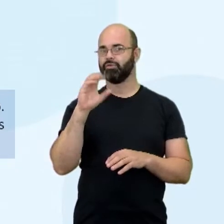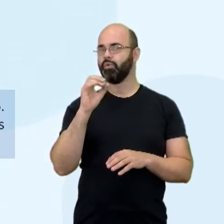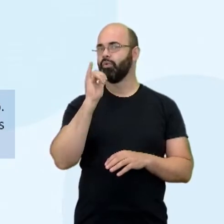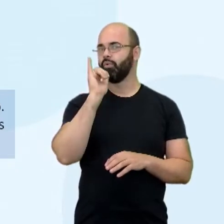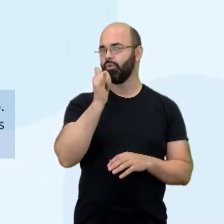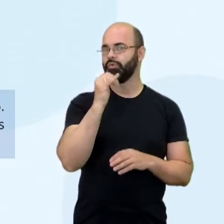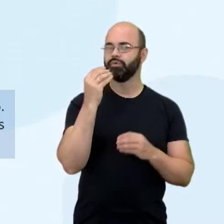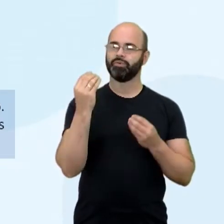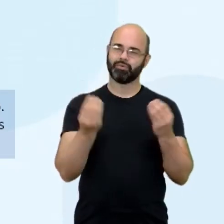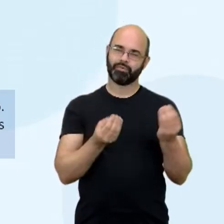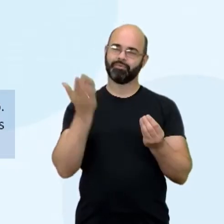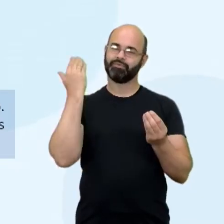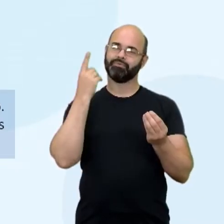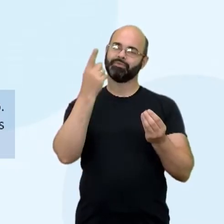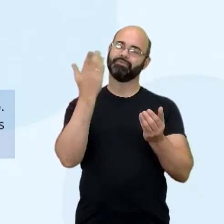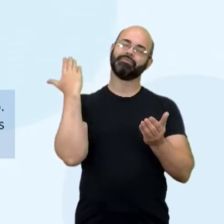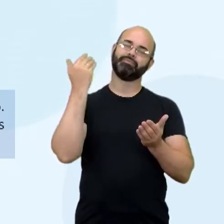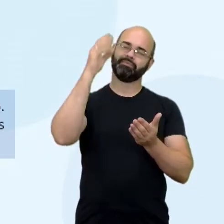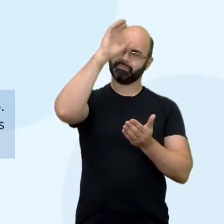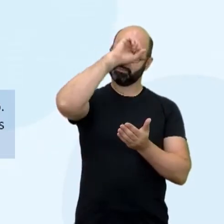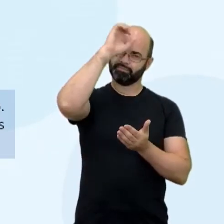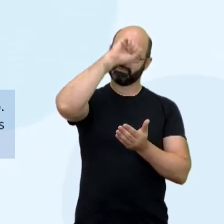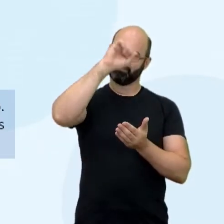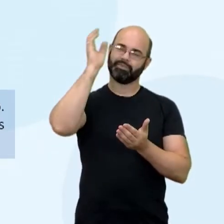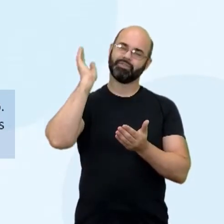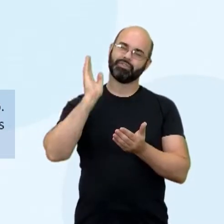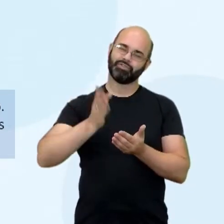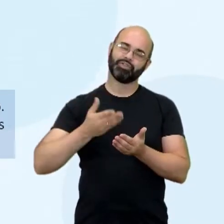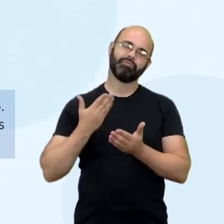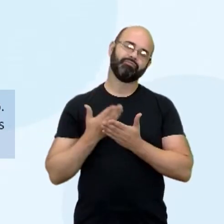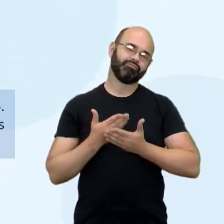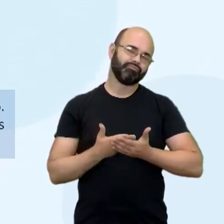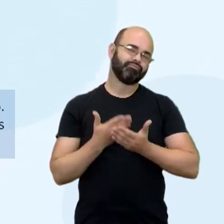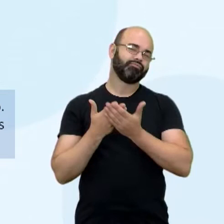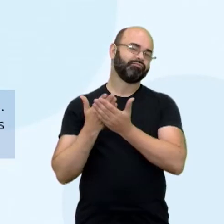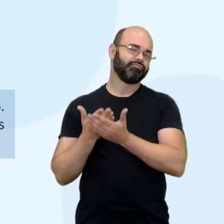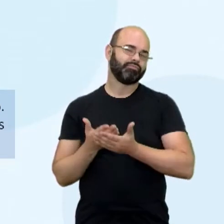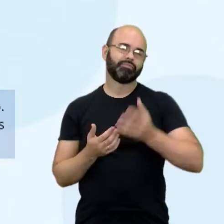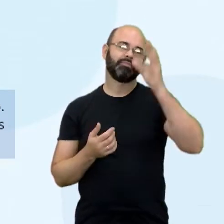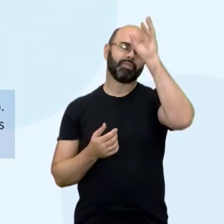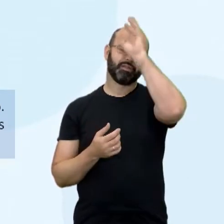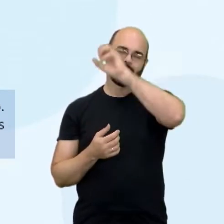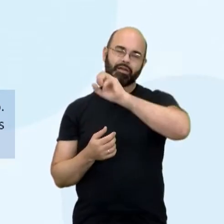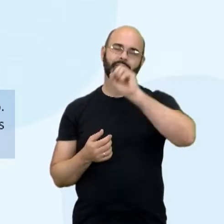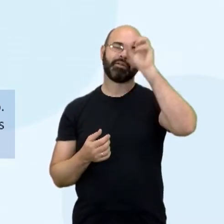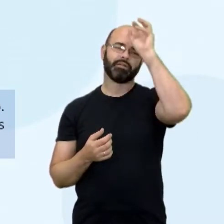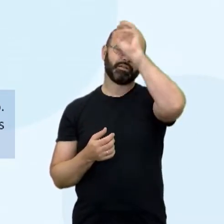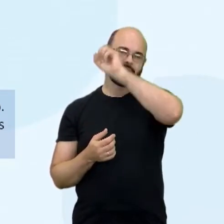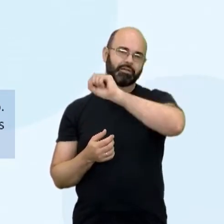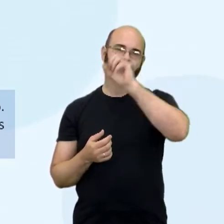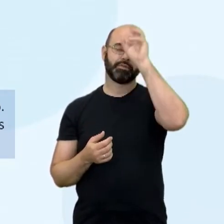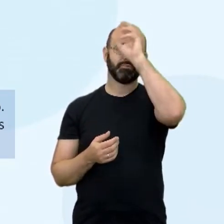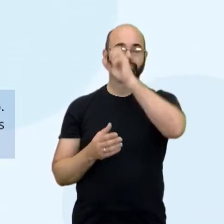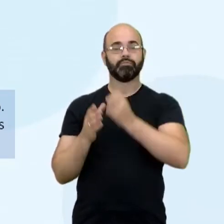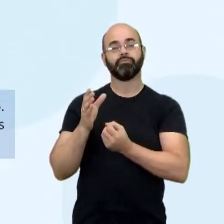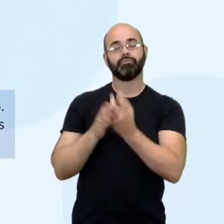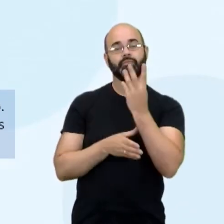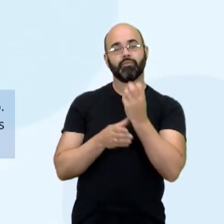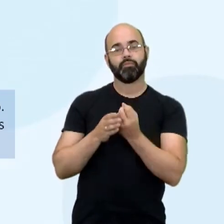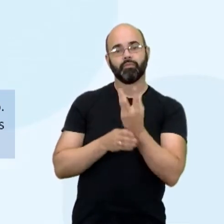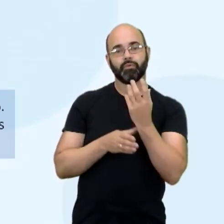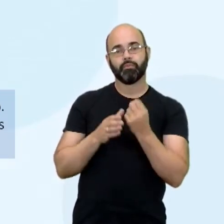aulas anteriores, então vocês vão continuar observando, compreendendo e analisando a produção e circulação